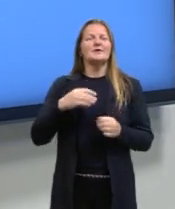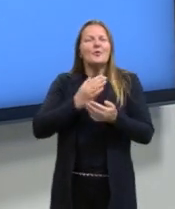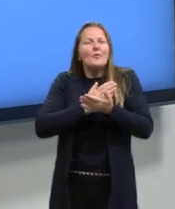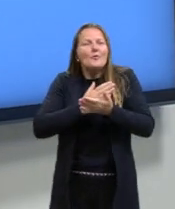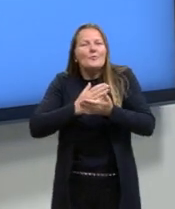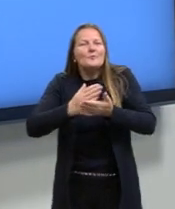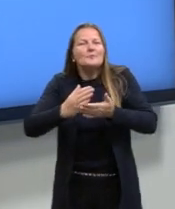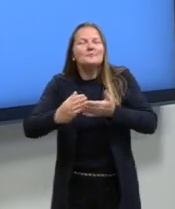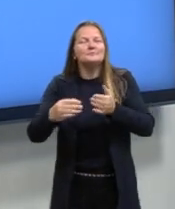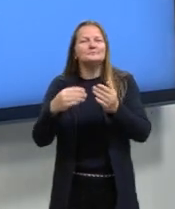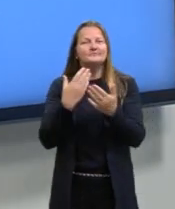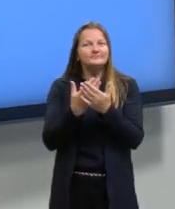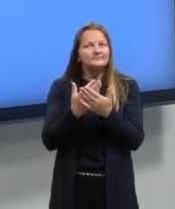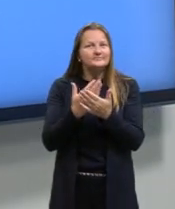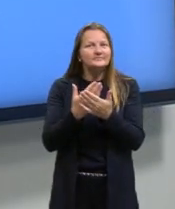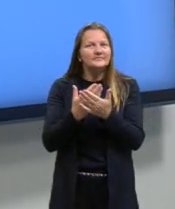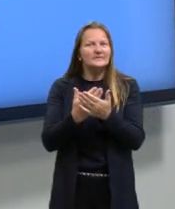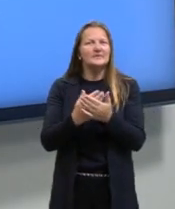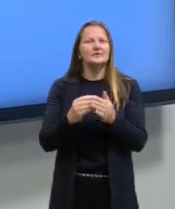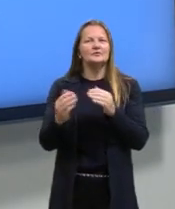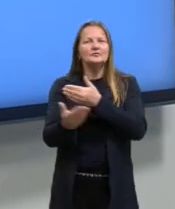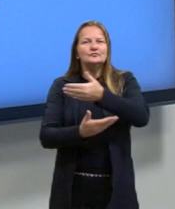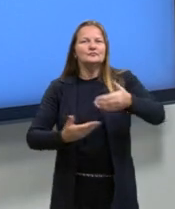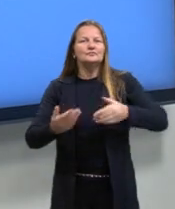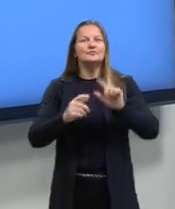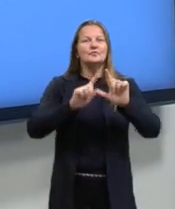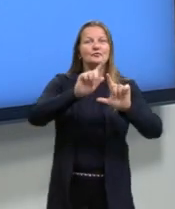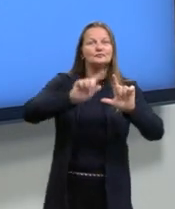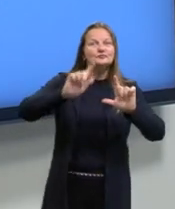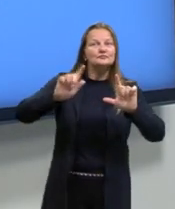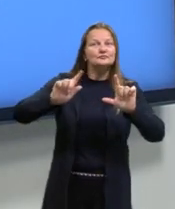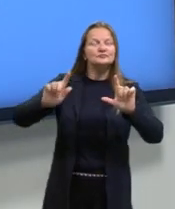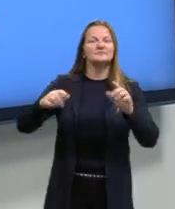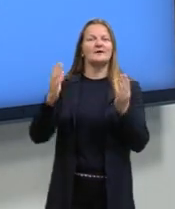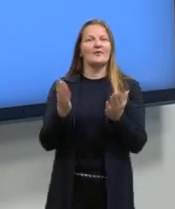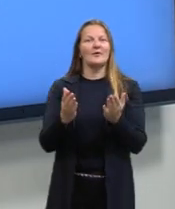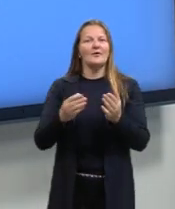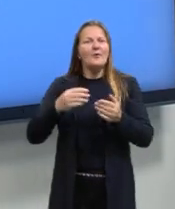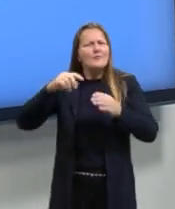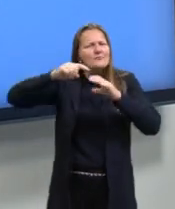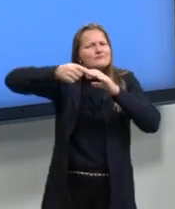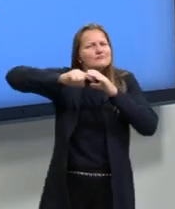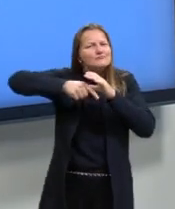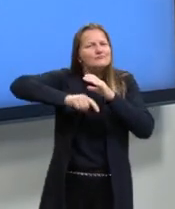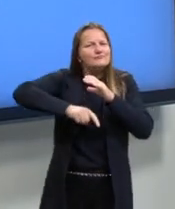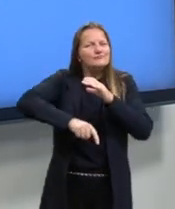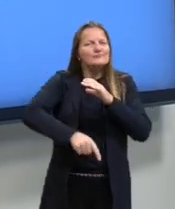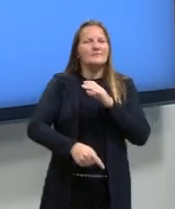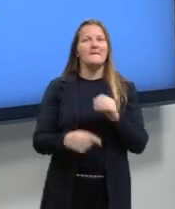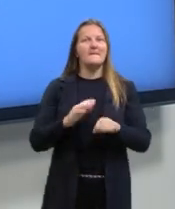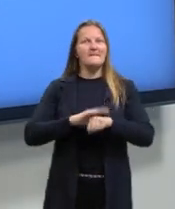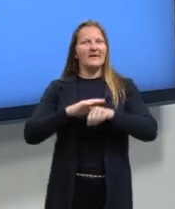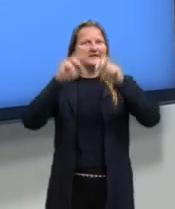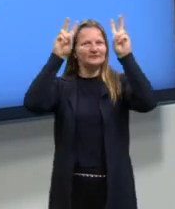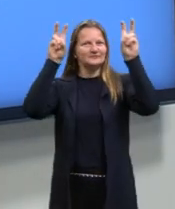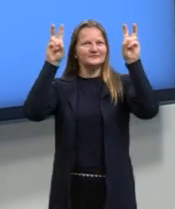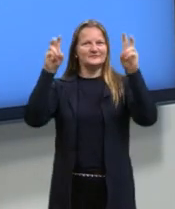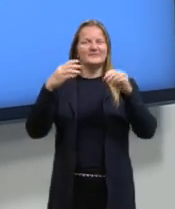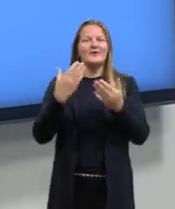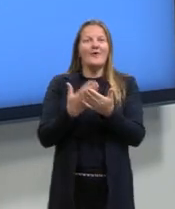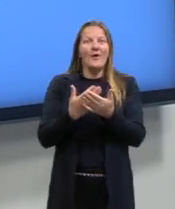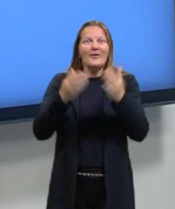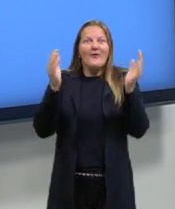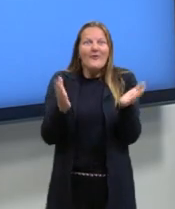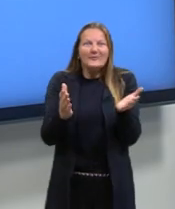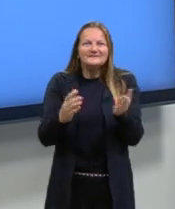aí né nos estudos envolvendo estatística nós vamos aprofundar então um pouco mais esse tema aí na